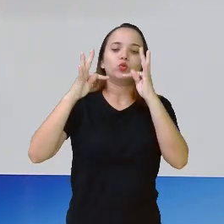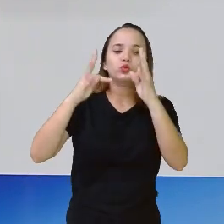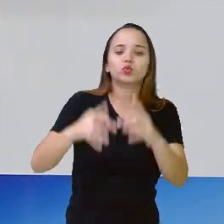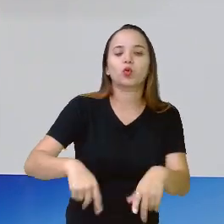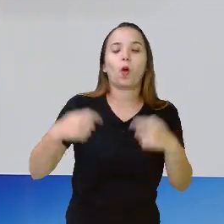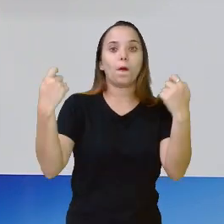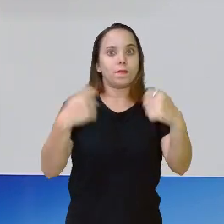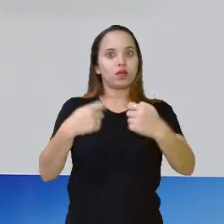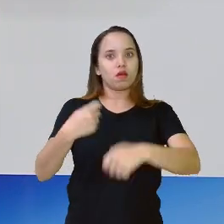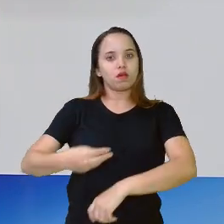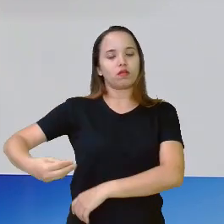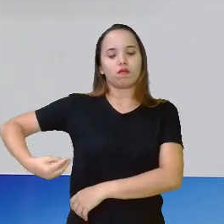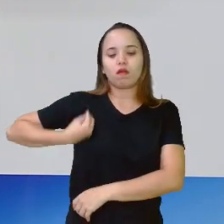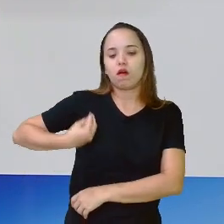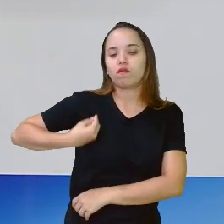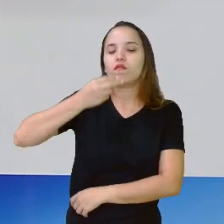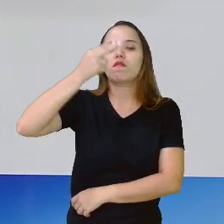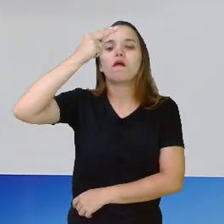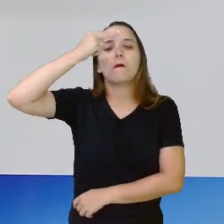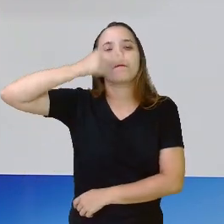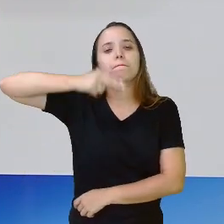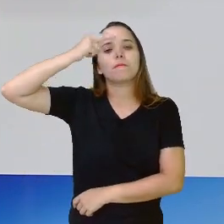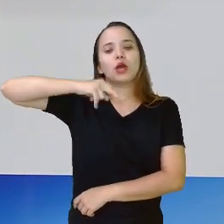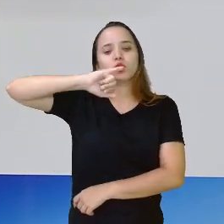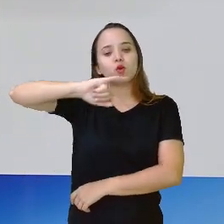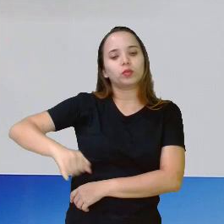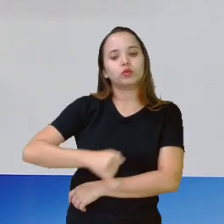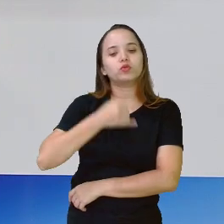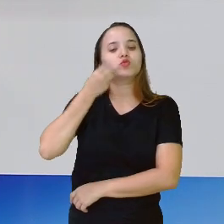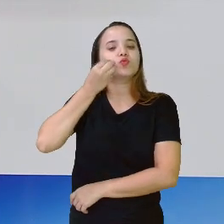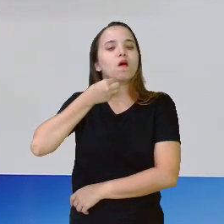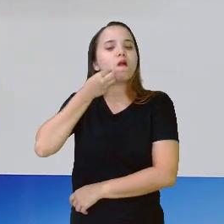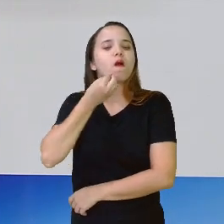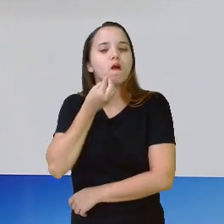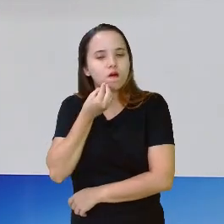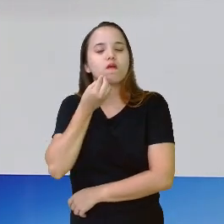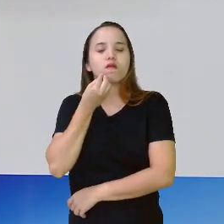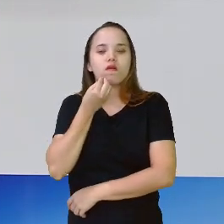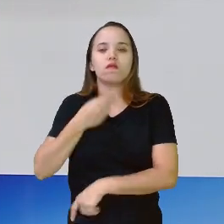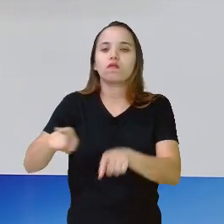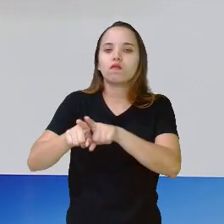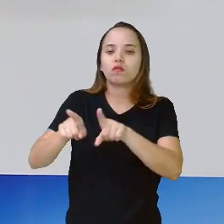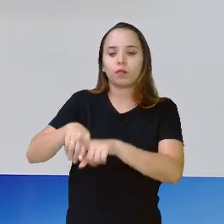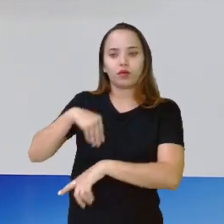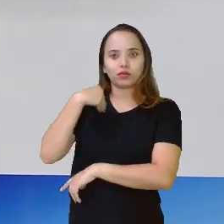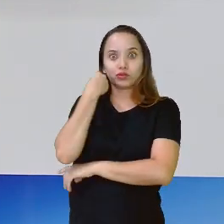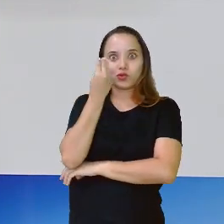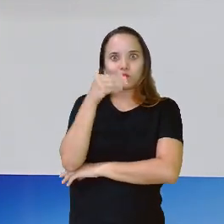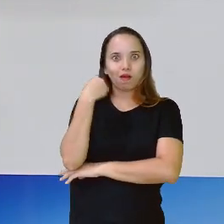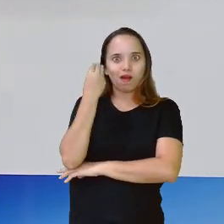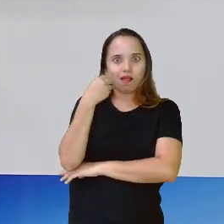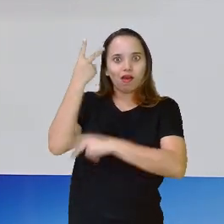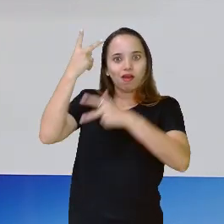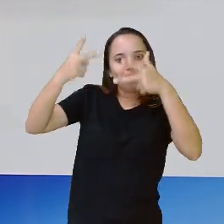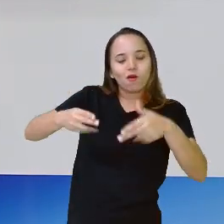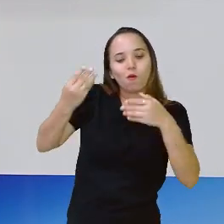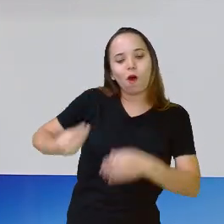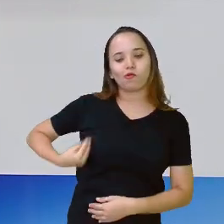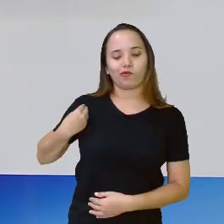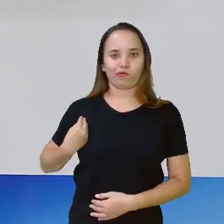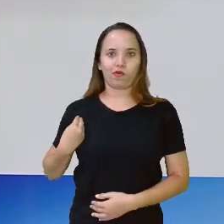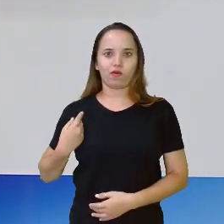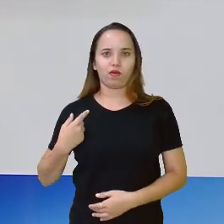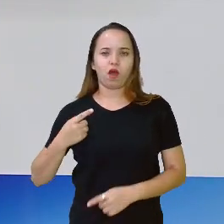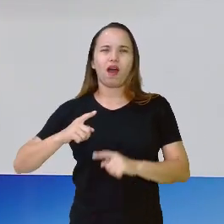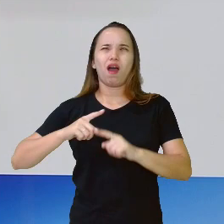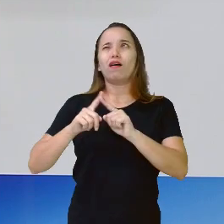mesmas experiências, da mesma possibilidade. E nada de o estudante, ah, professora, eu não quero não, ele